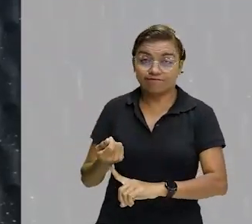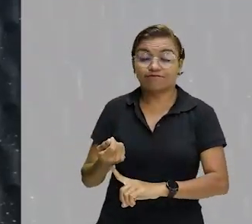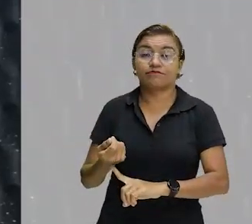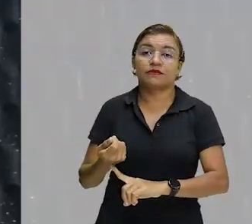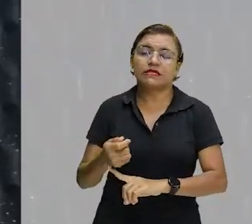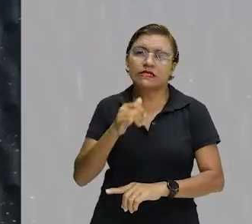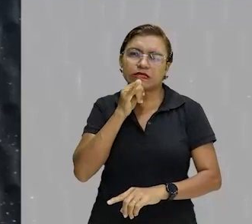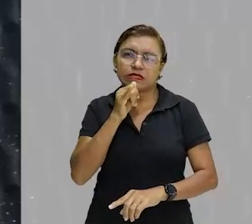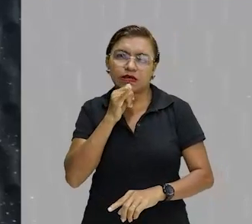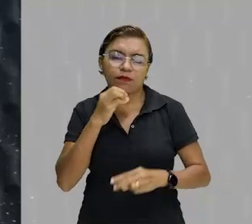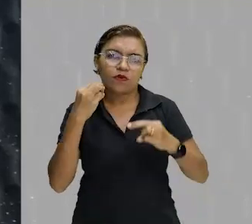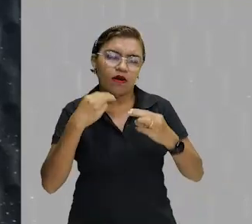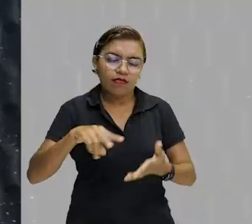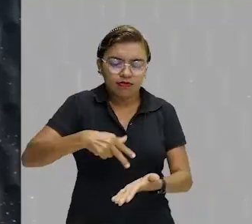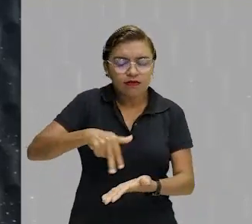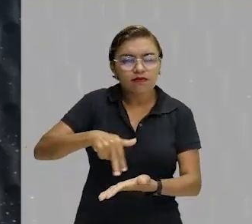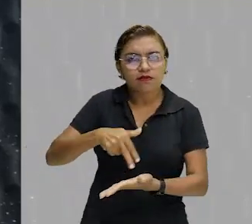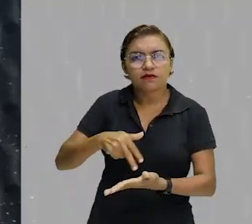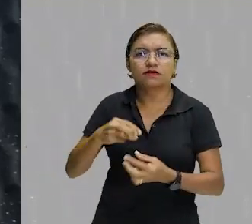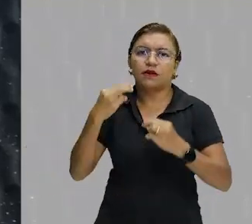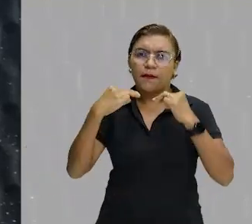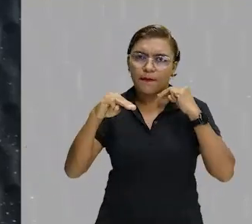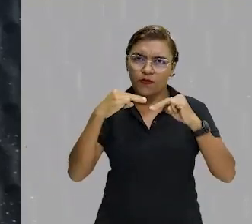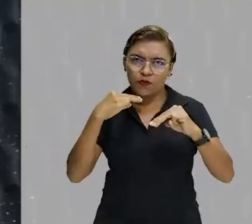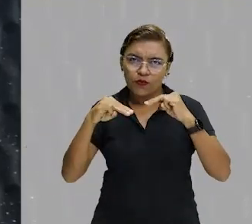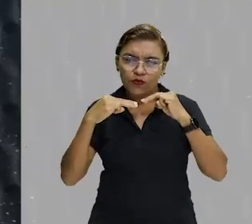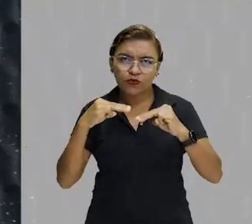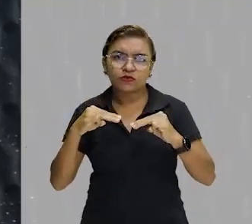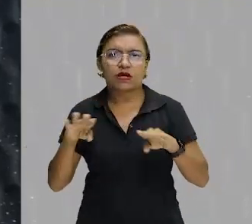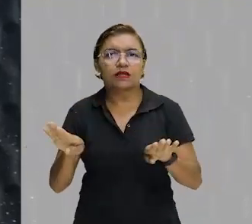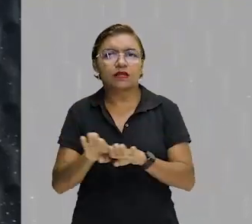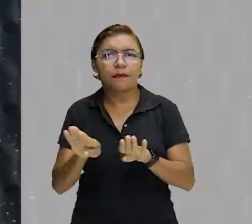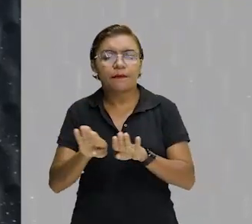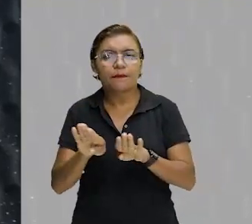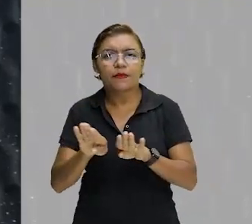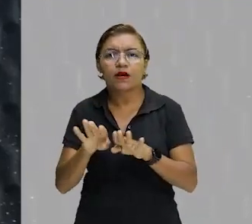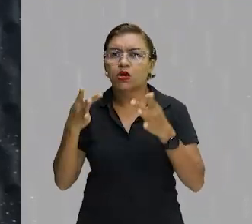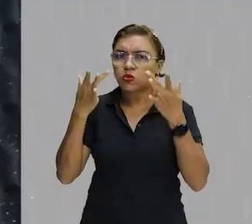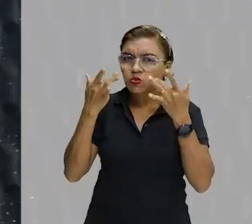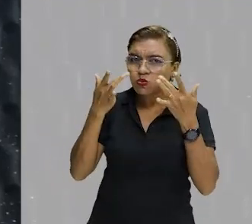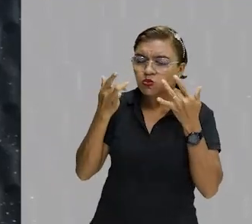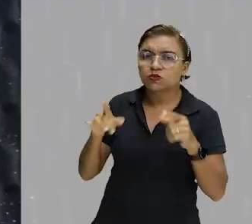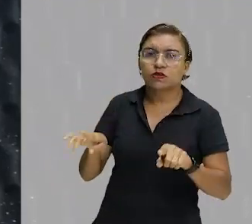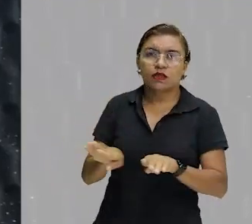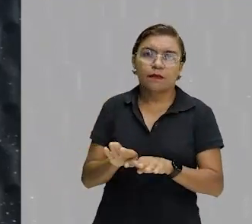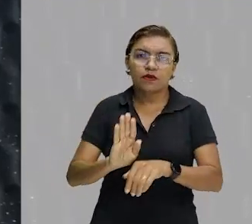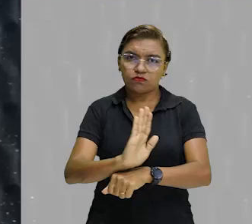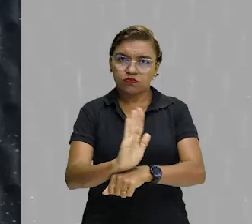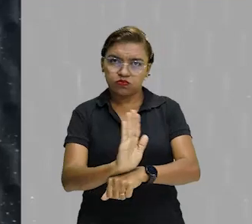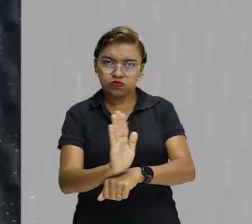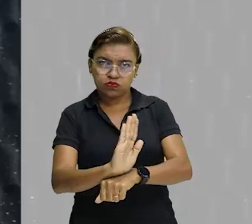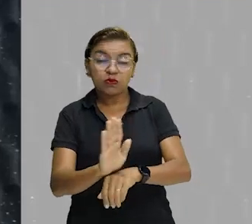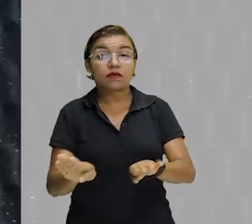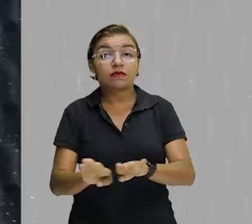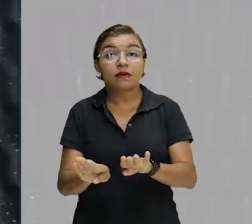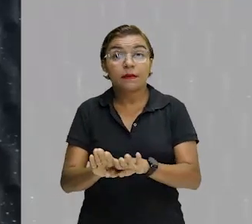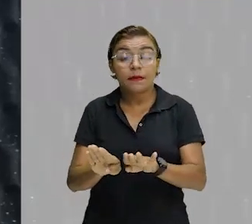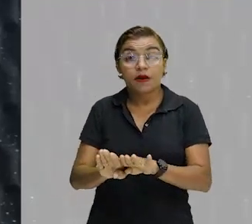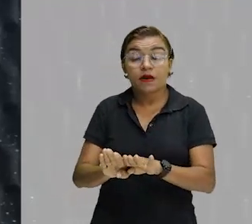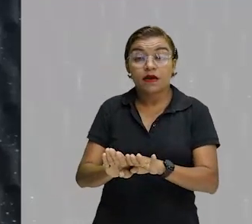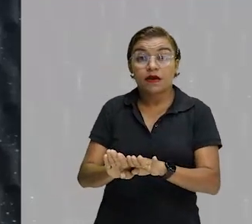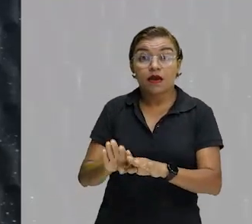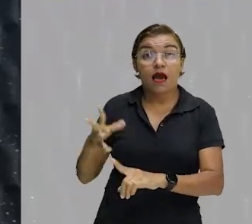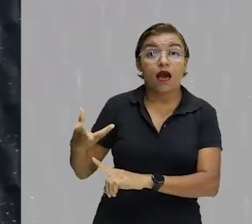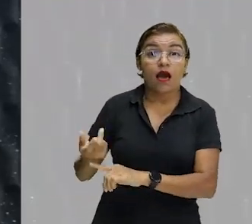na dança, ritmo na música, ritmo no teatro, ritmo no cinema, ritmo nas artes visuais, só que